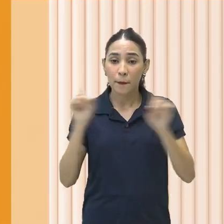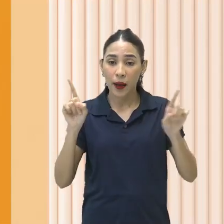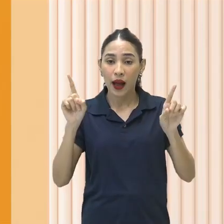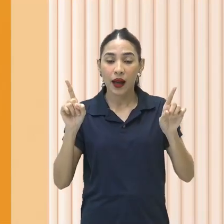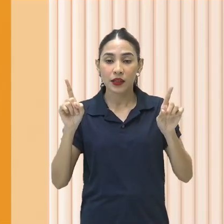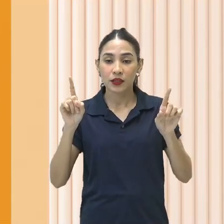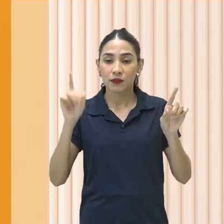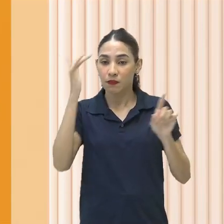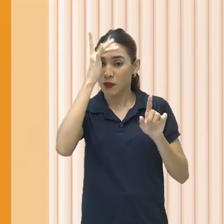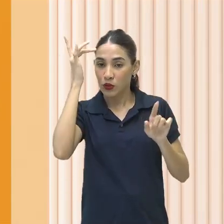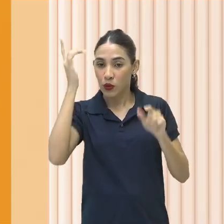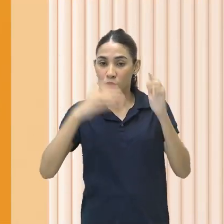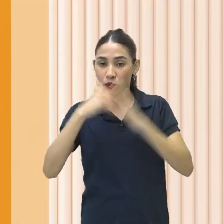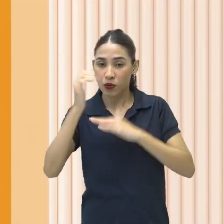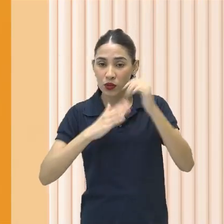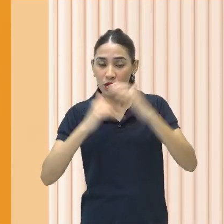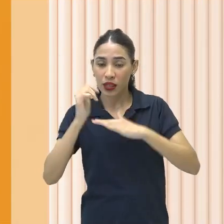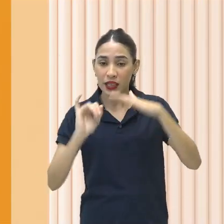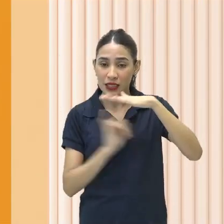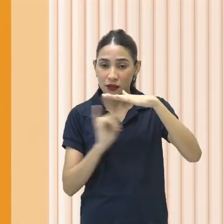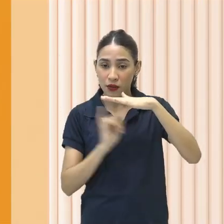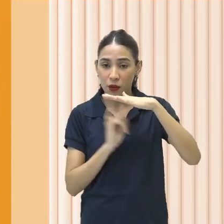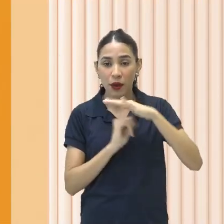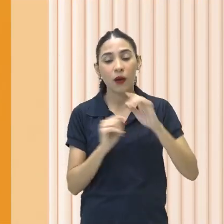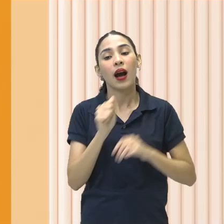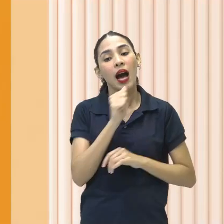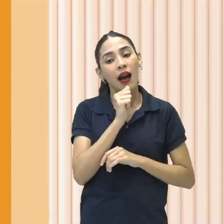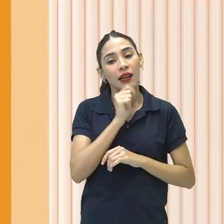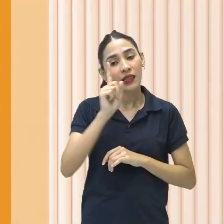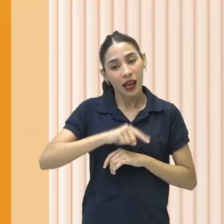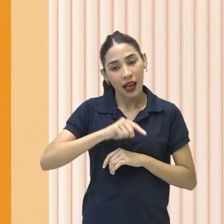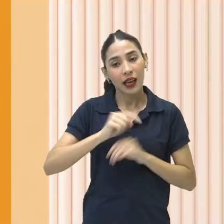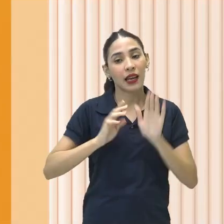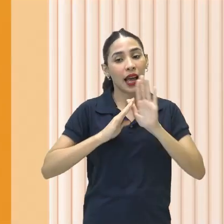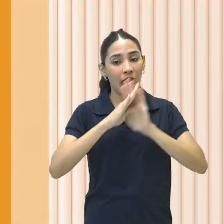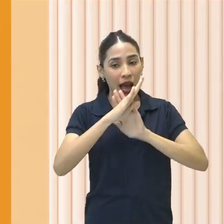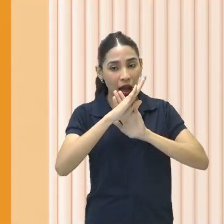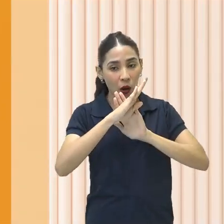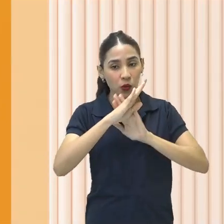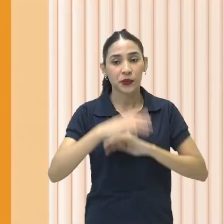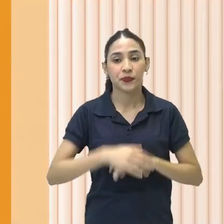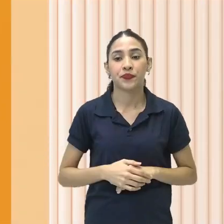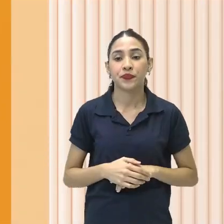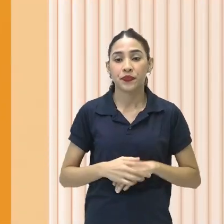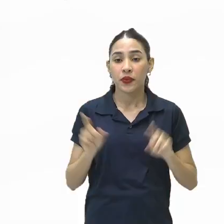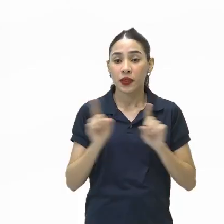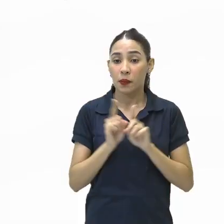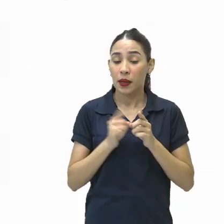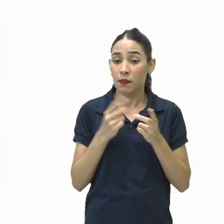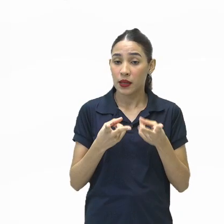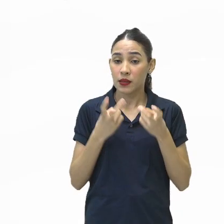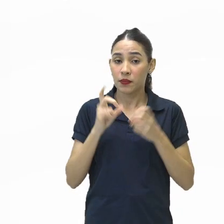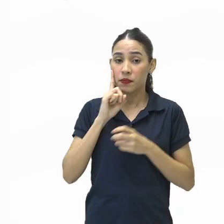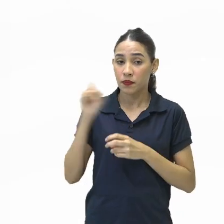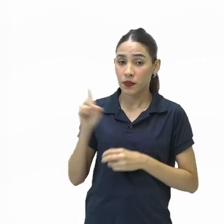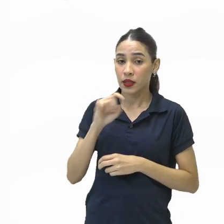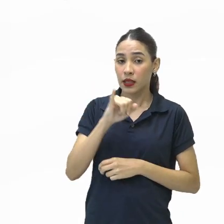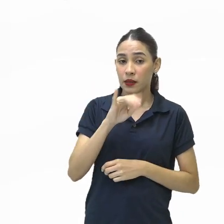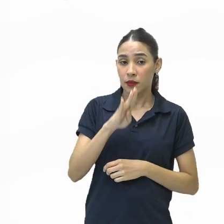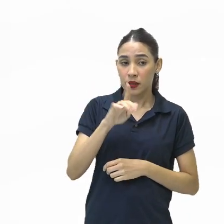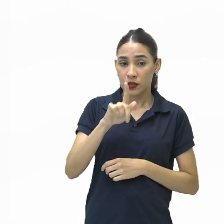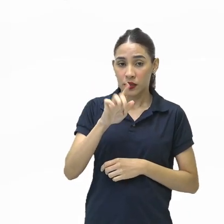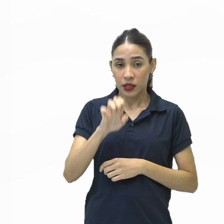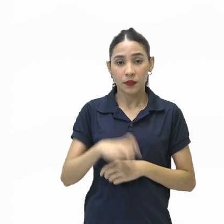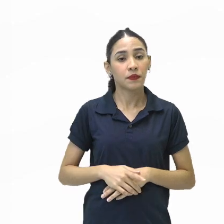de trabalhadores informais, ele ainda é muito alto. Aí a gente observa agora um dado do IBGE,